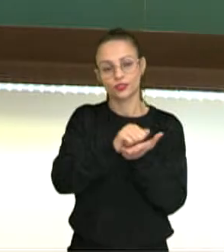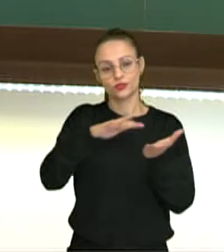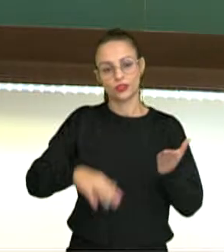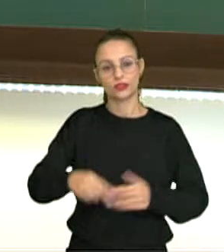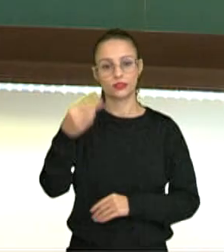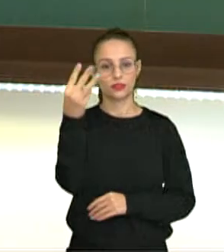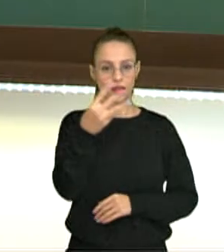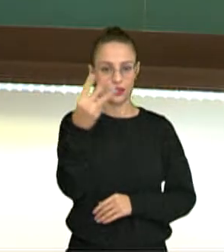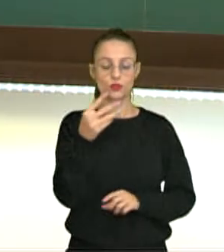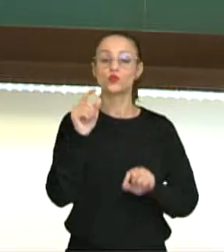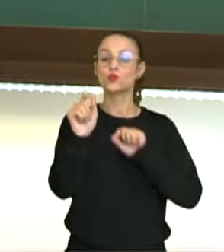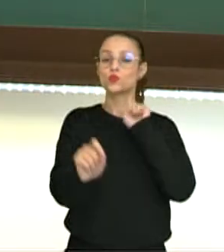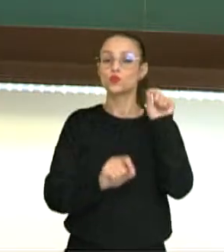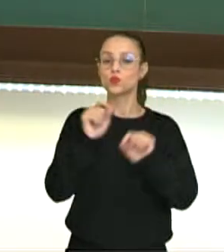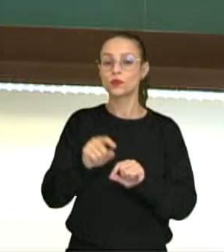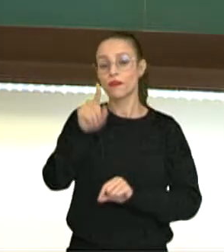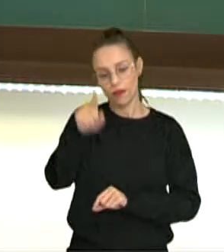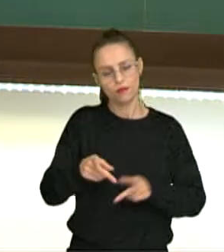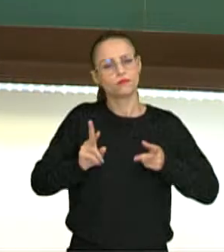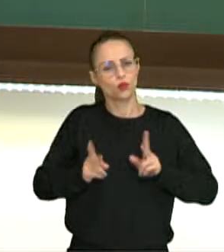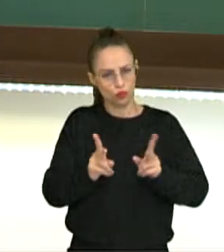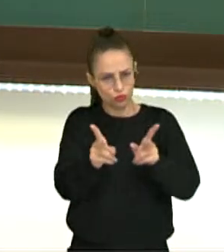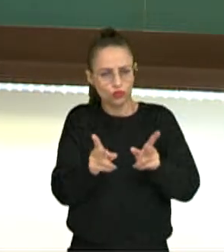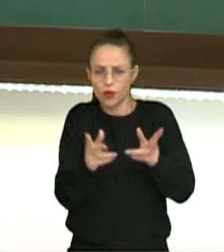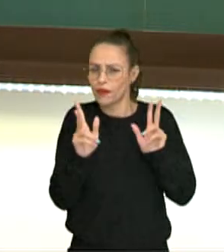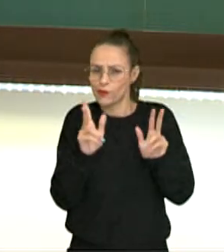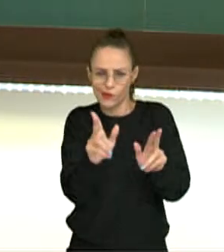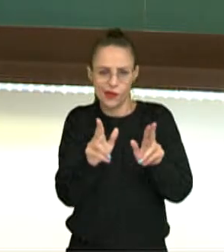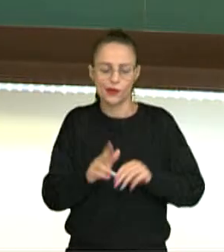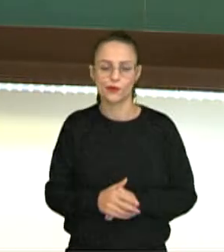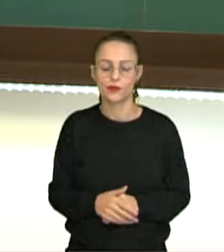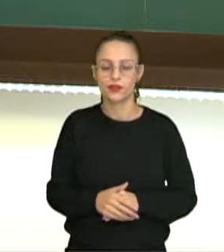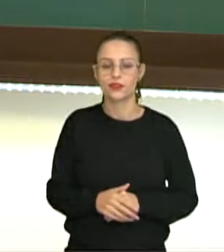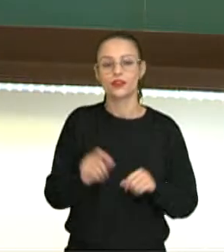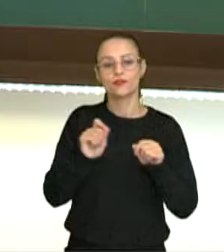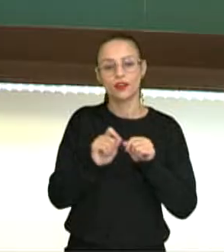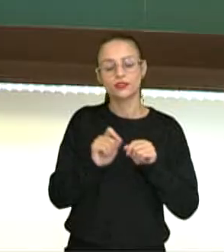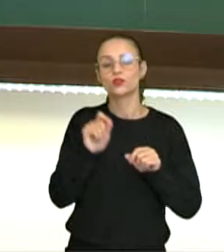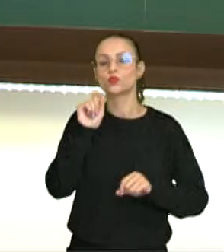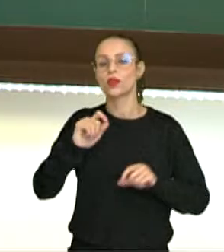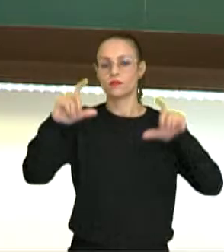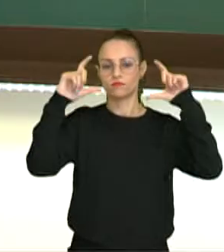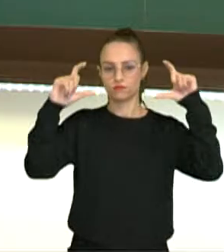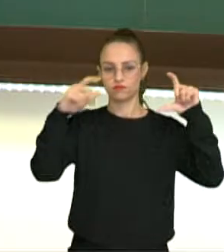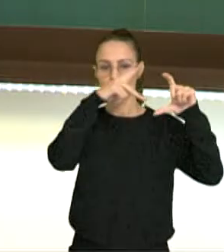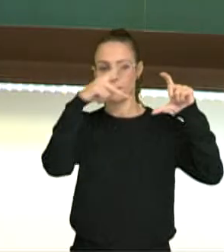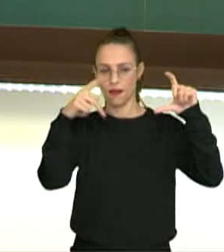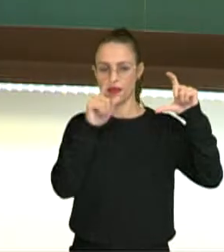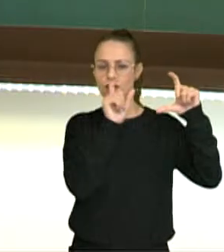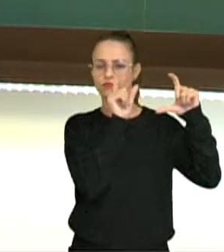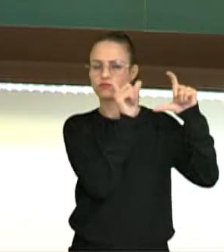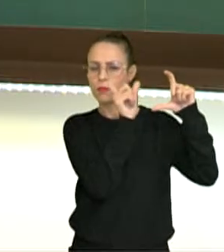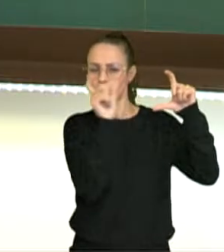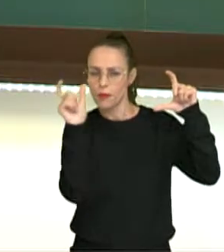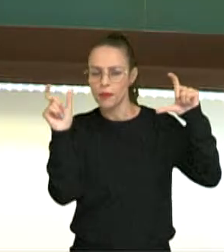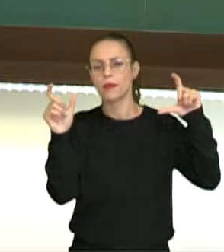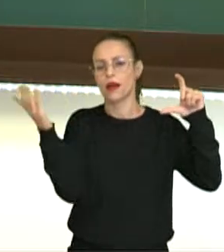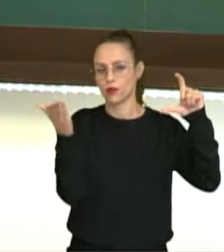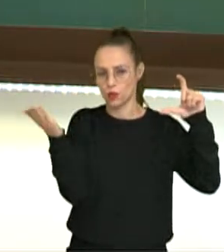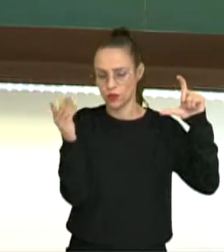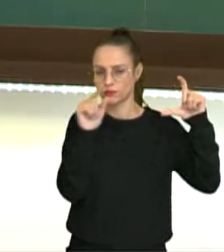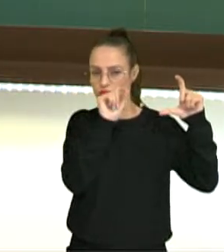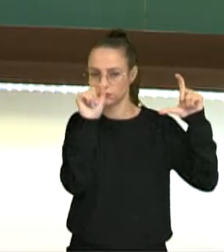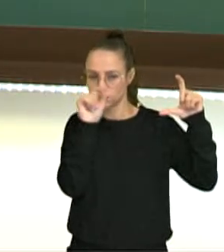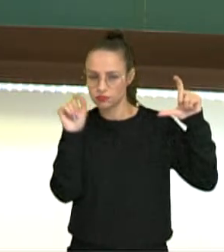atividade 3, que na verdade é continuar o que já estamos fazendo. Nós estamos destacando as palavras-chave agora do terceiro